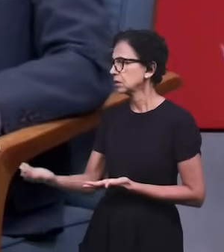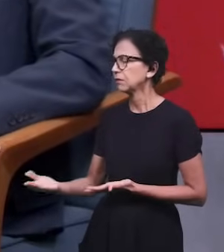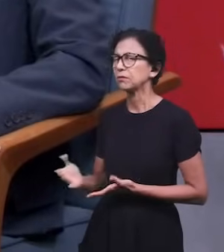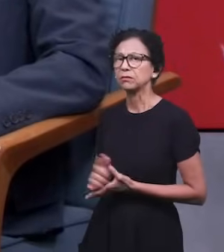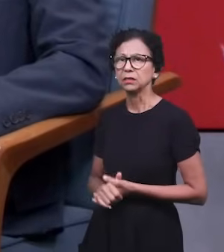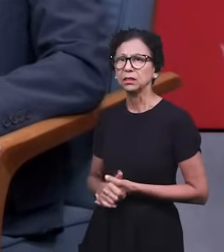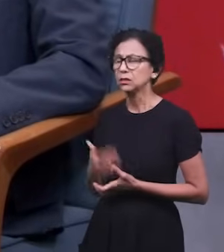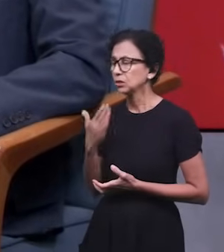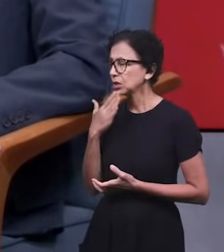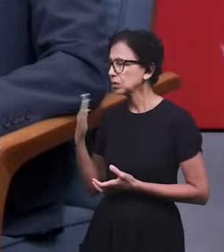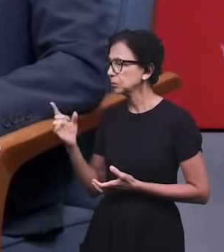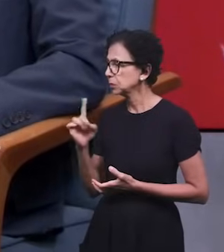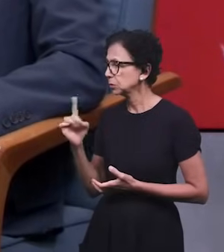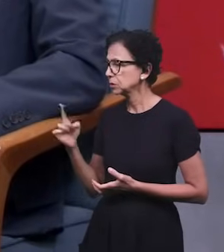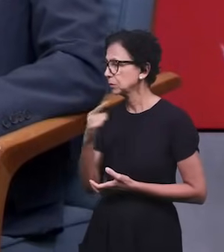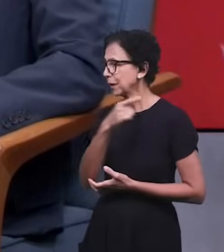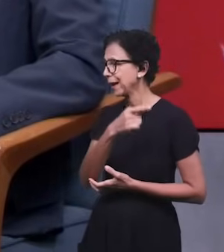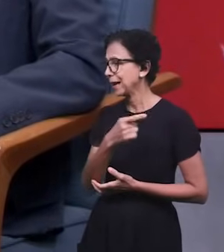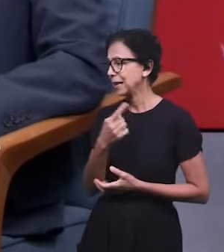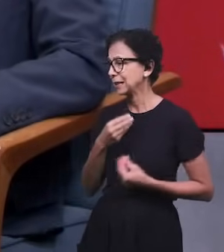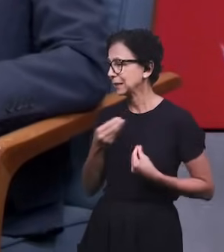dando.